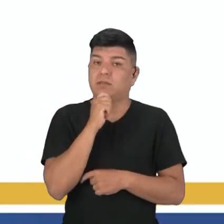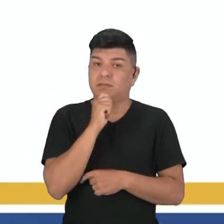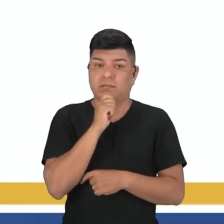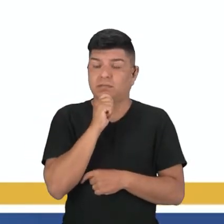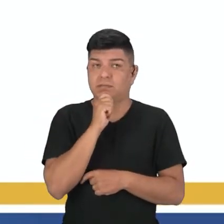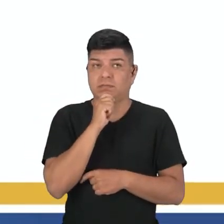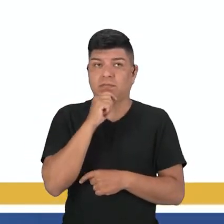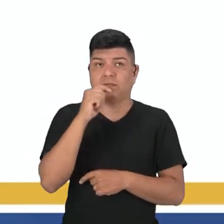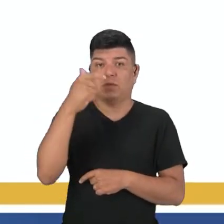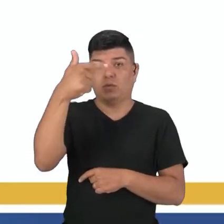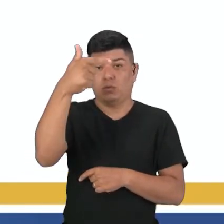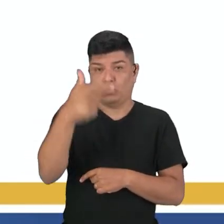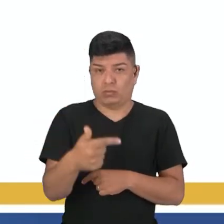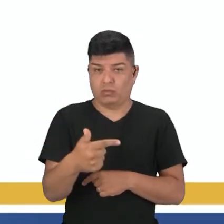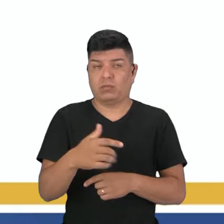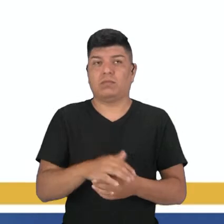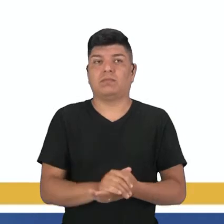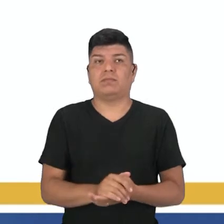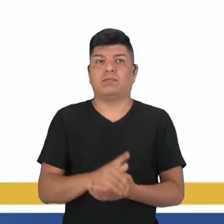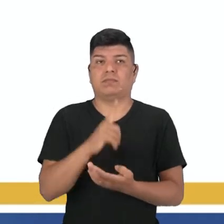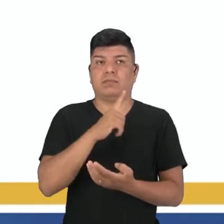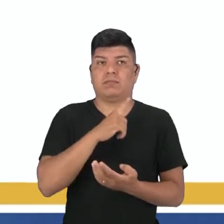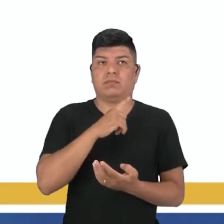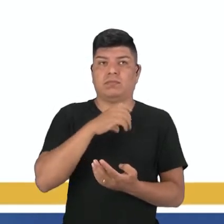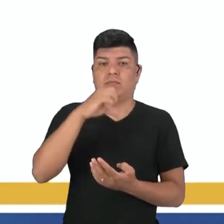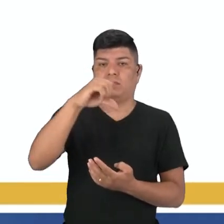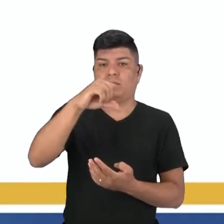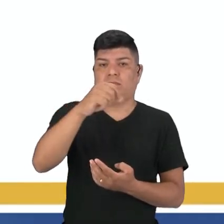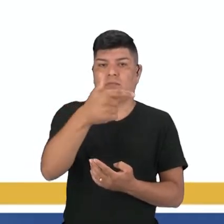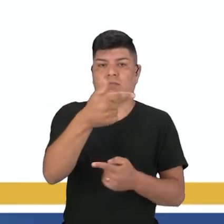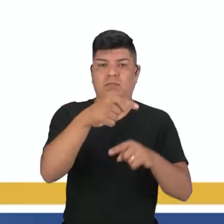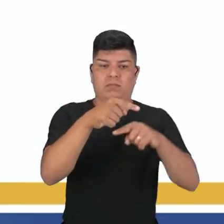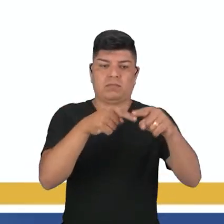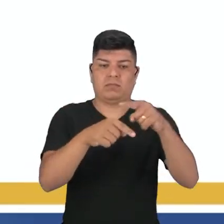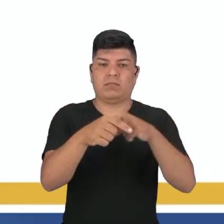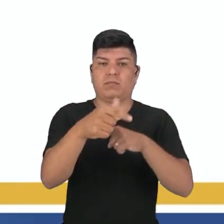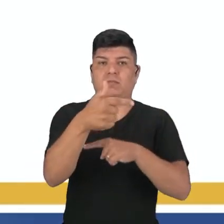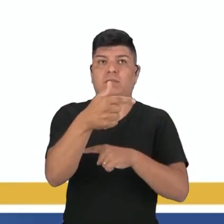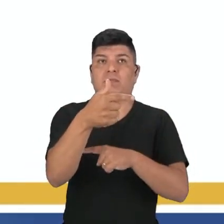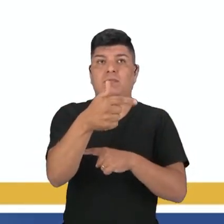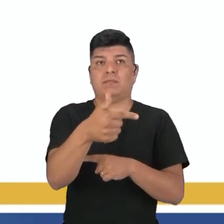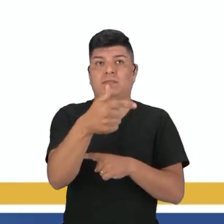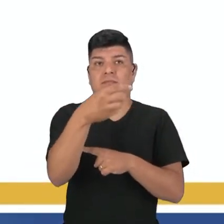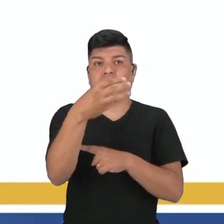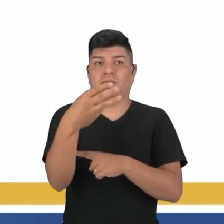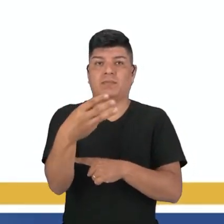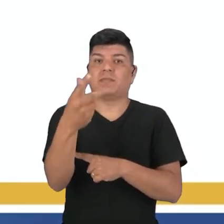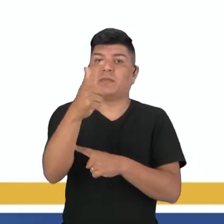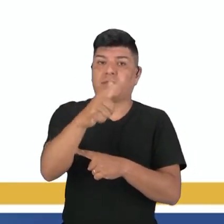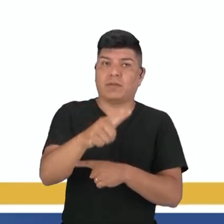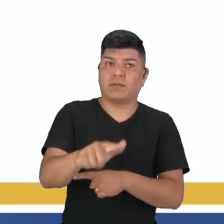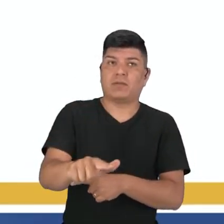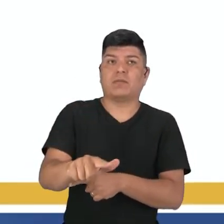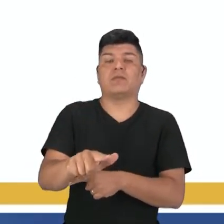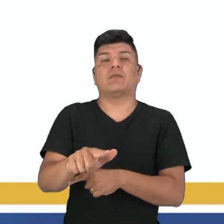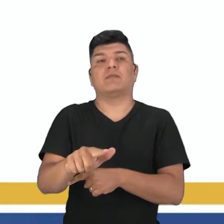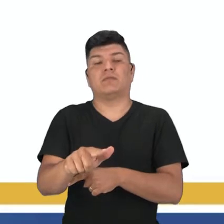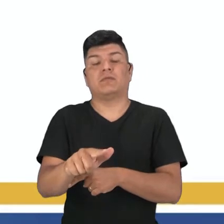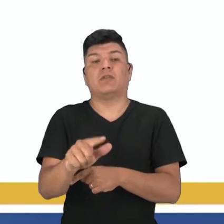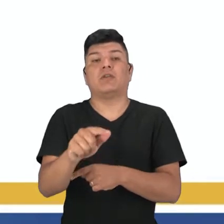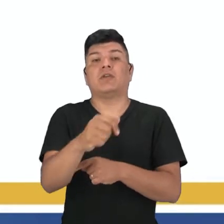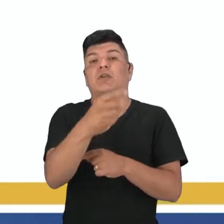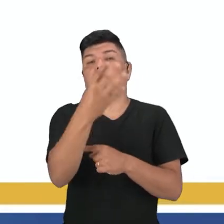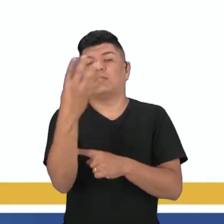2, E aí eu tenho 92 dividido por 23. E aí, novamente, quantas vezes o 23 ele